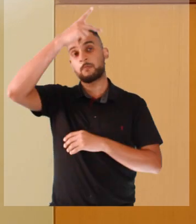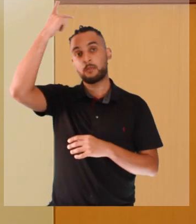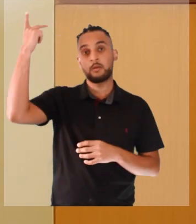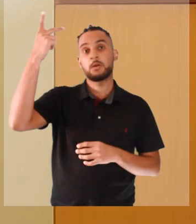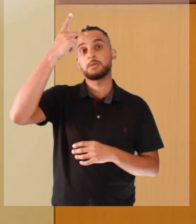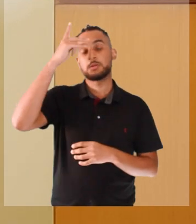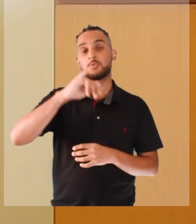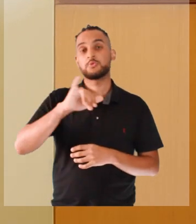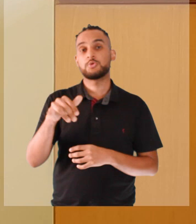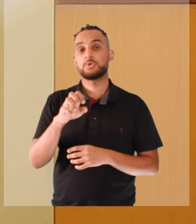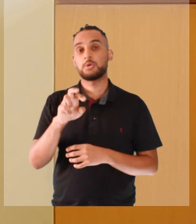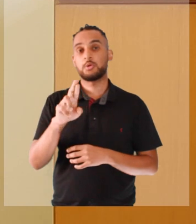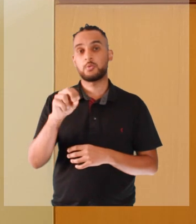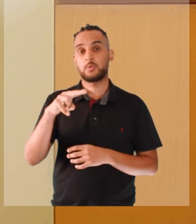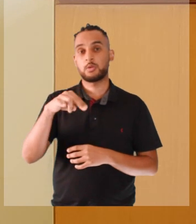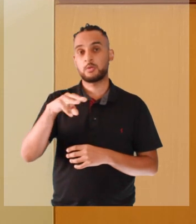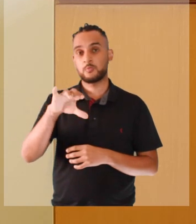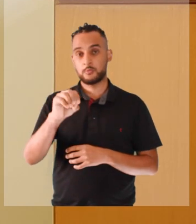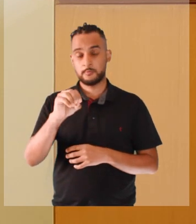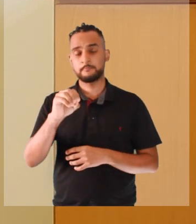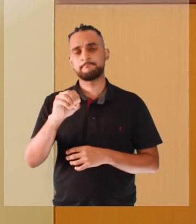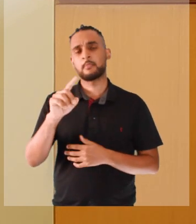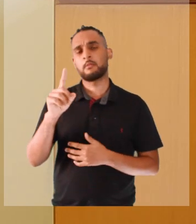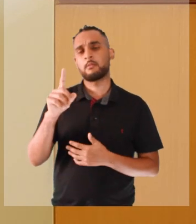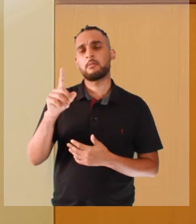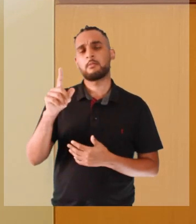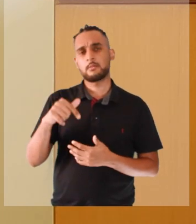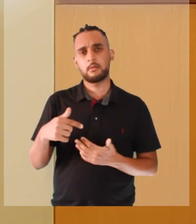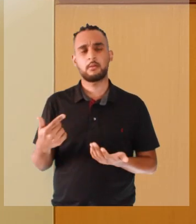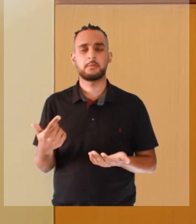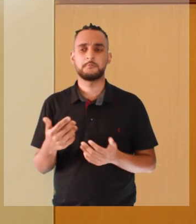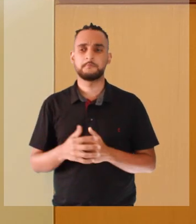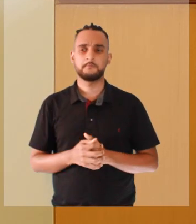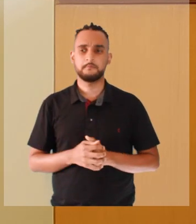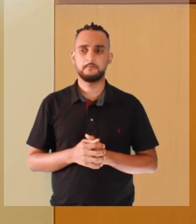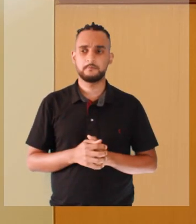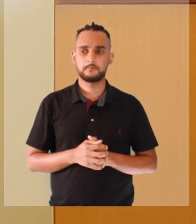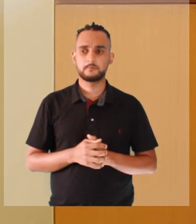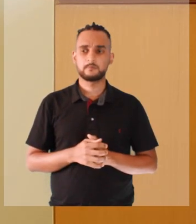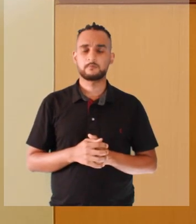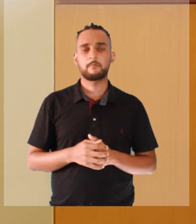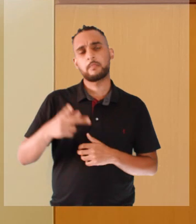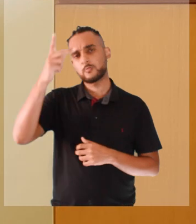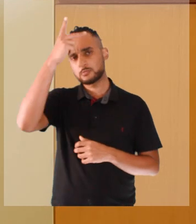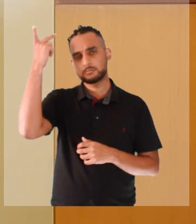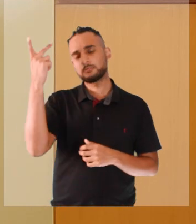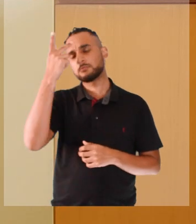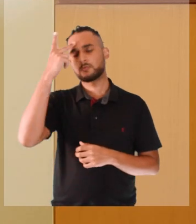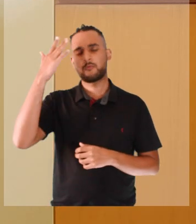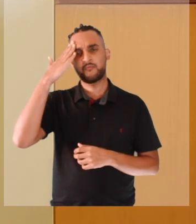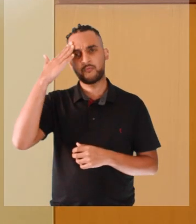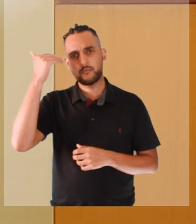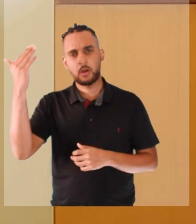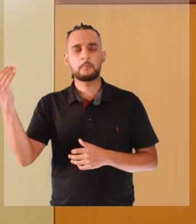de setembro celebramos a festa de São Jerônimo, que foi